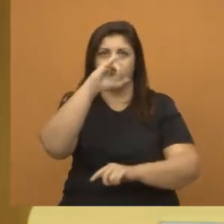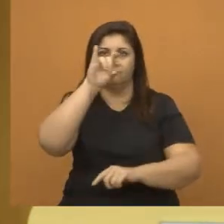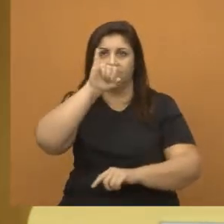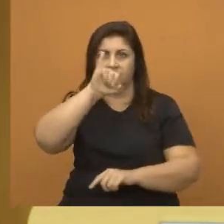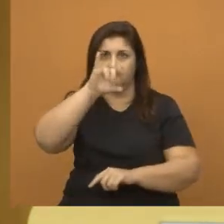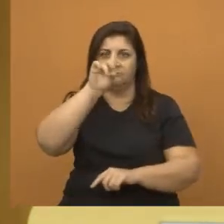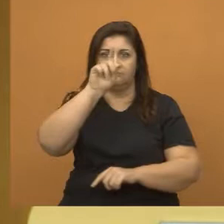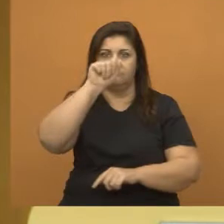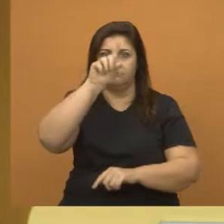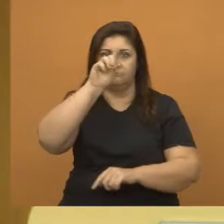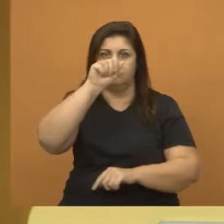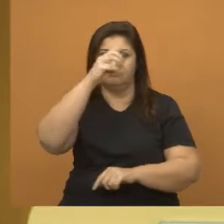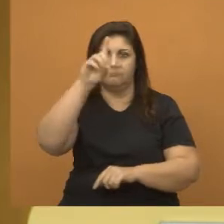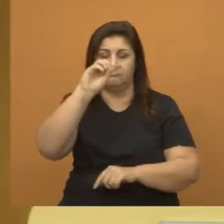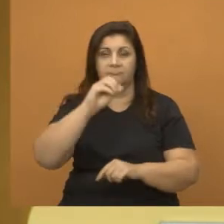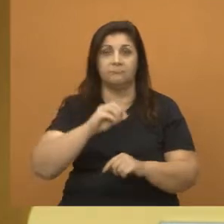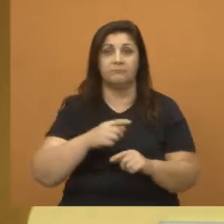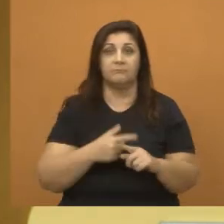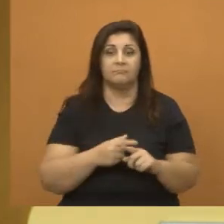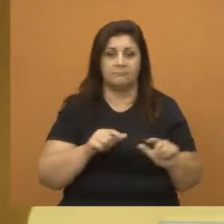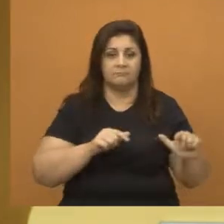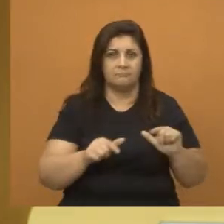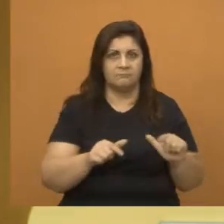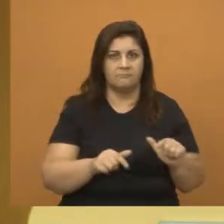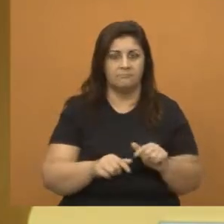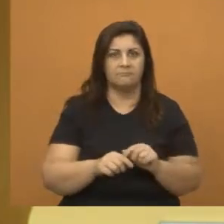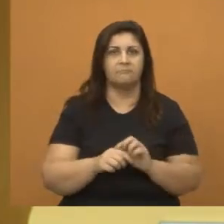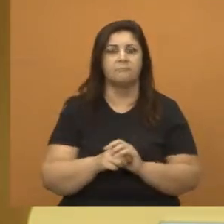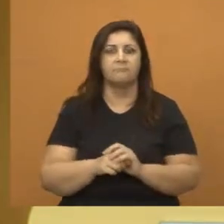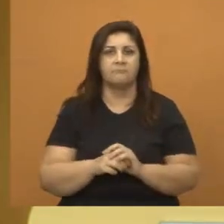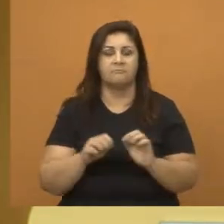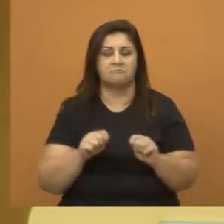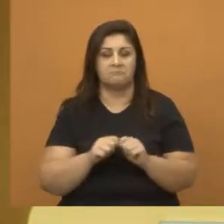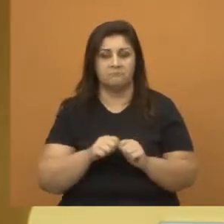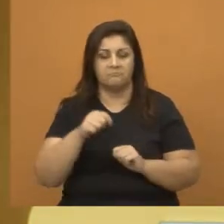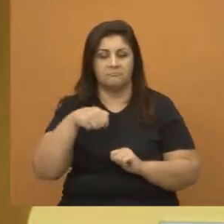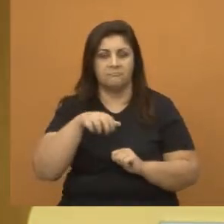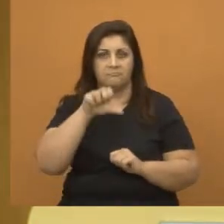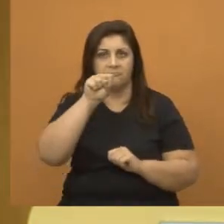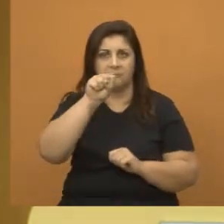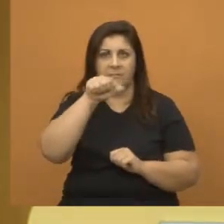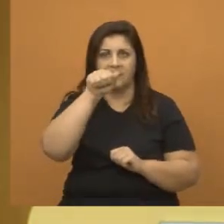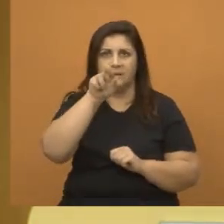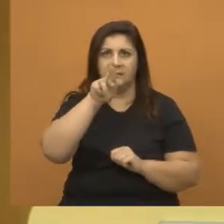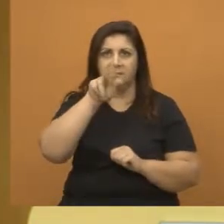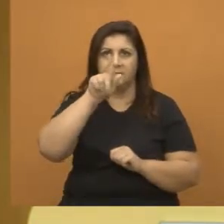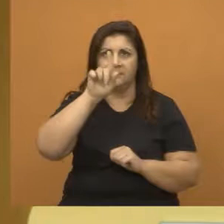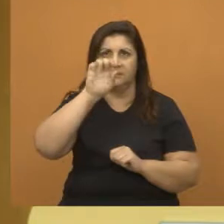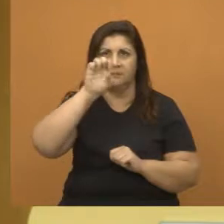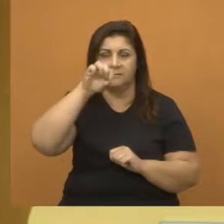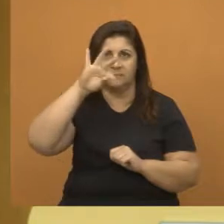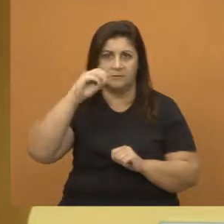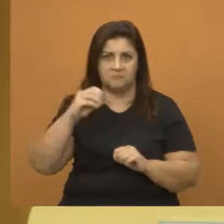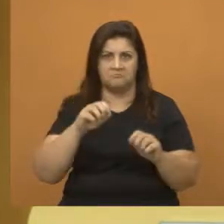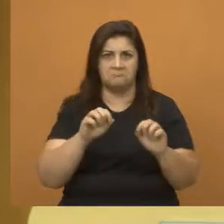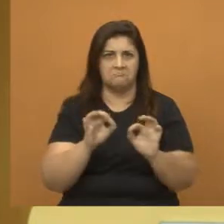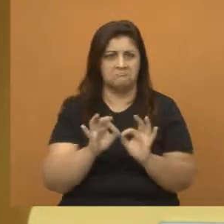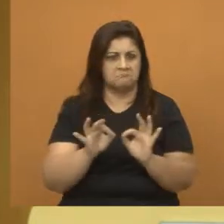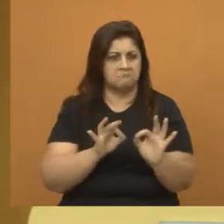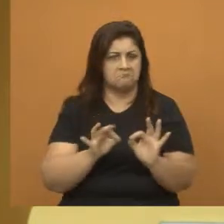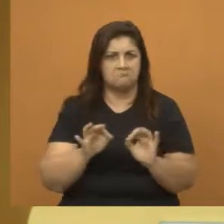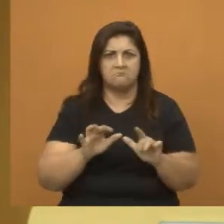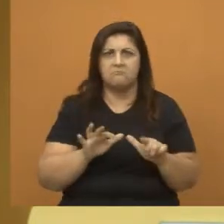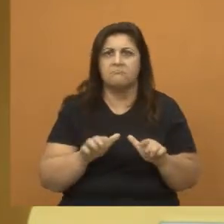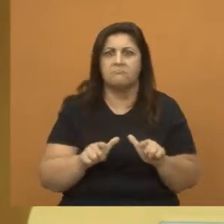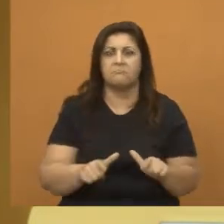pelo trabalho que exerce aqui na nossa cidade sargento que mais um brilhante trabalho quantas